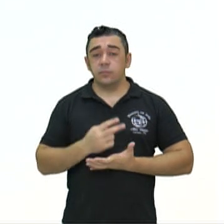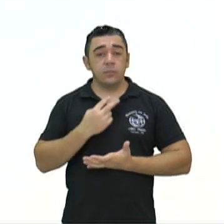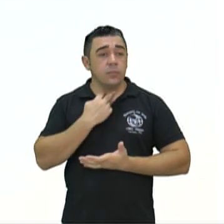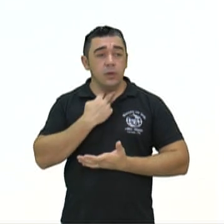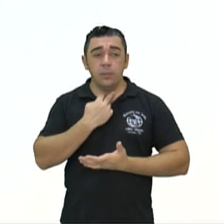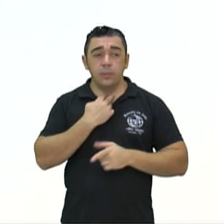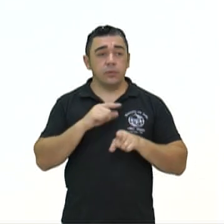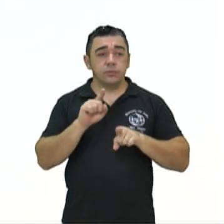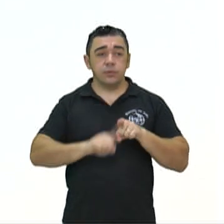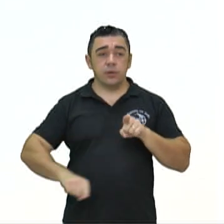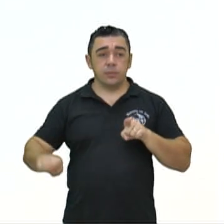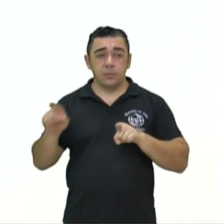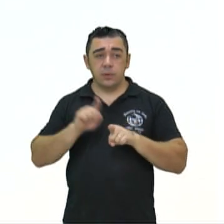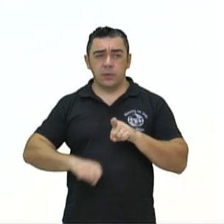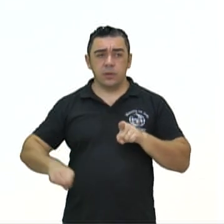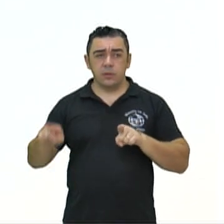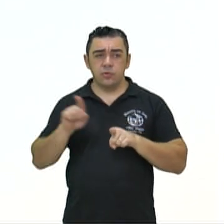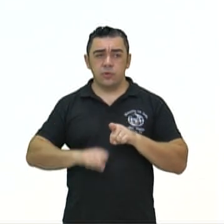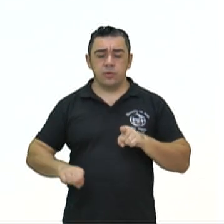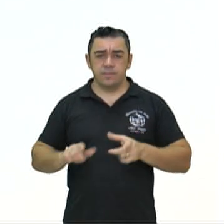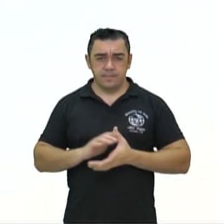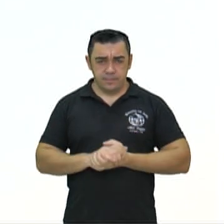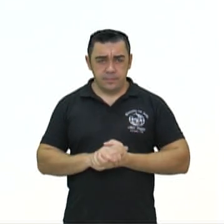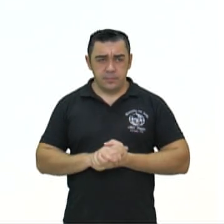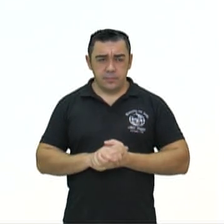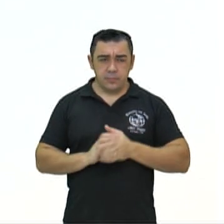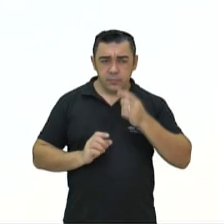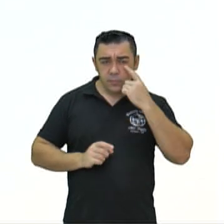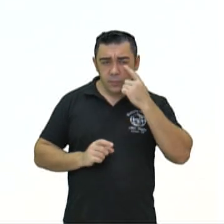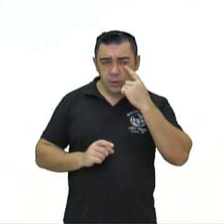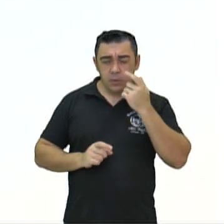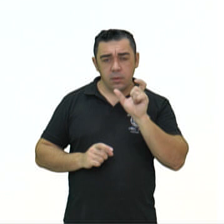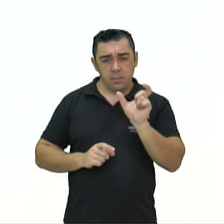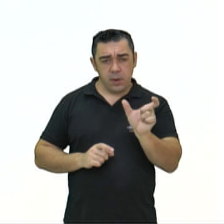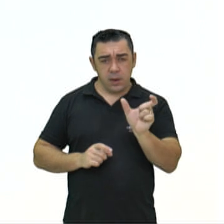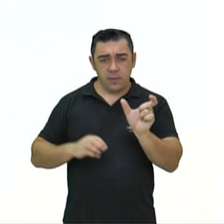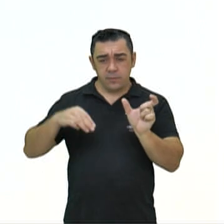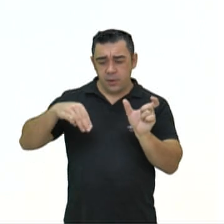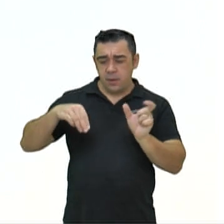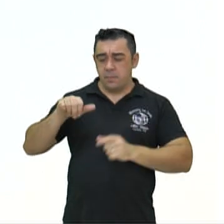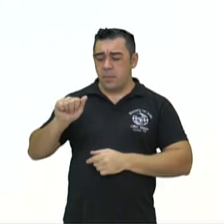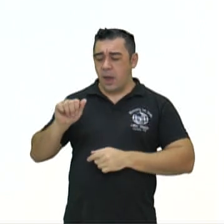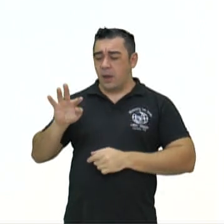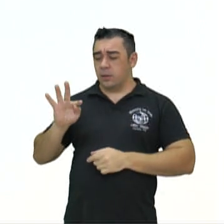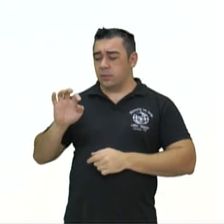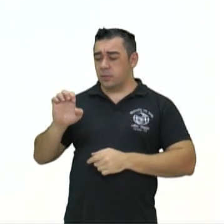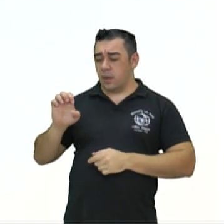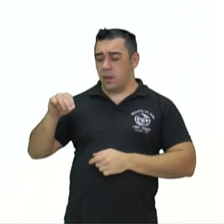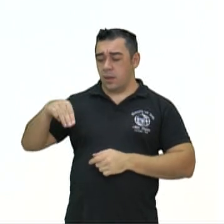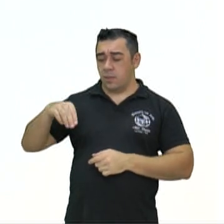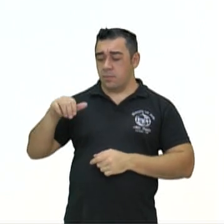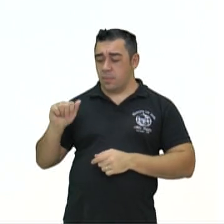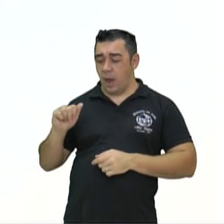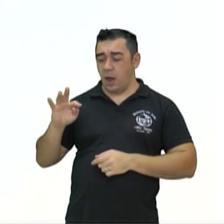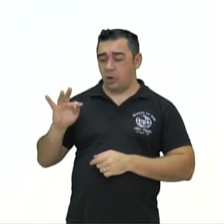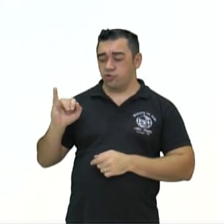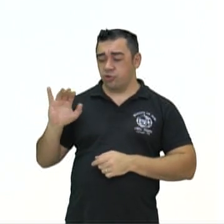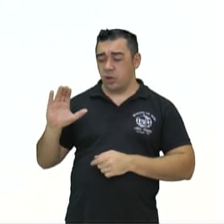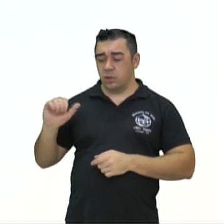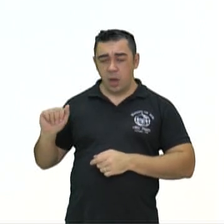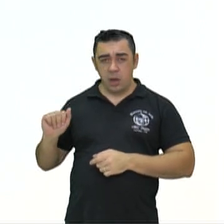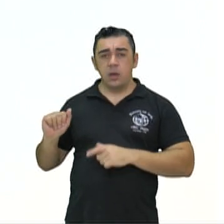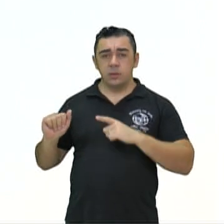estar repetidos, mas como assim? Vejamos a palavra matemática, ela tem os seus